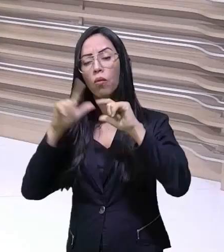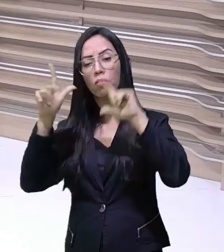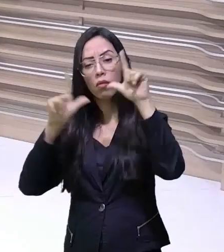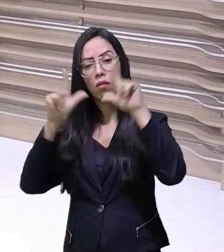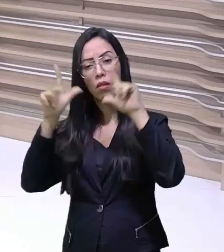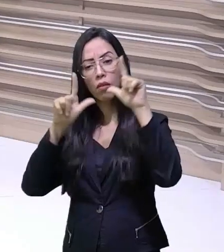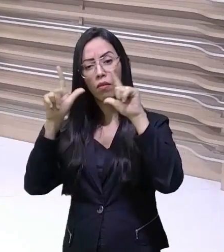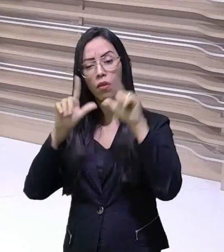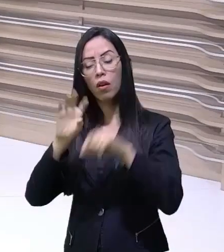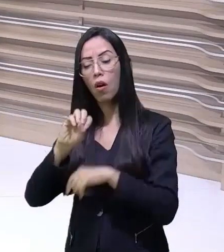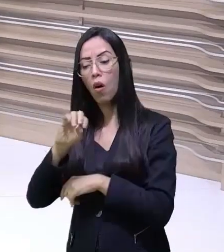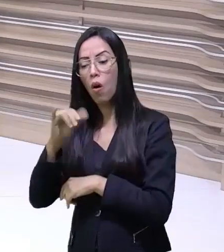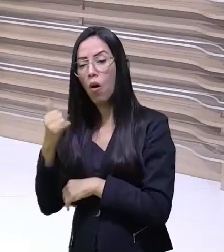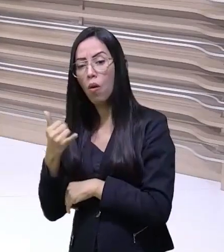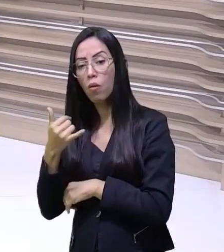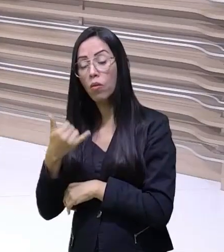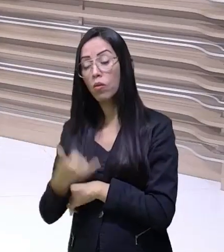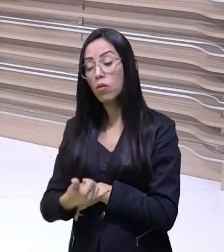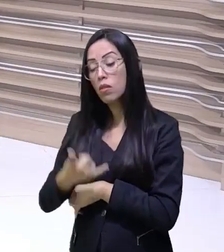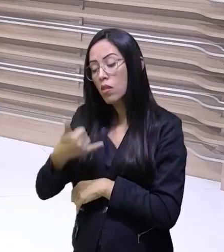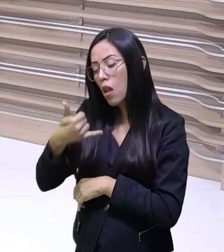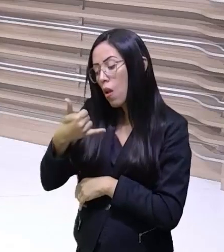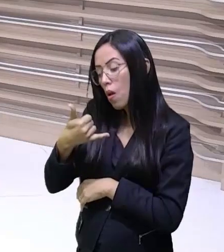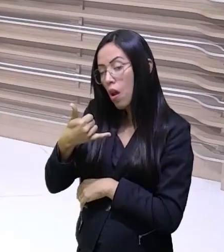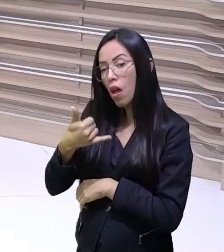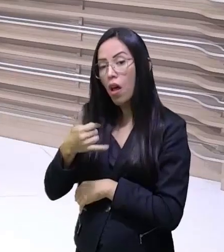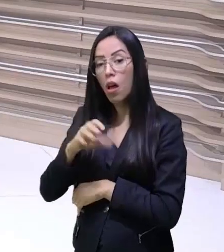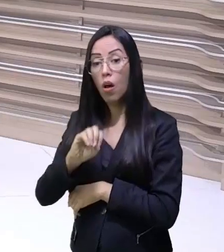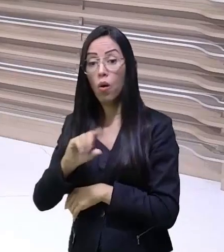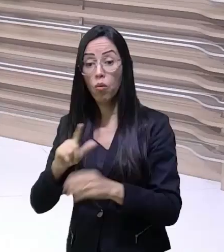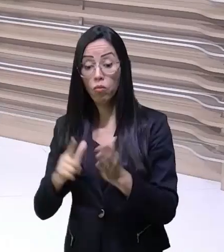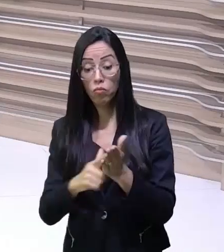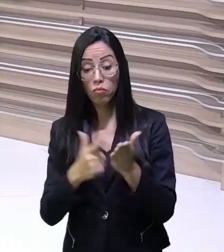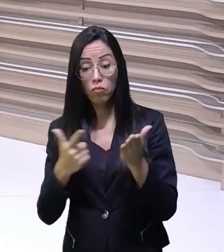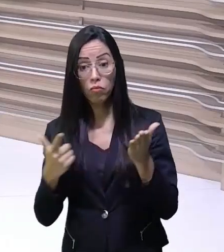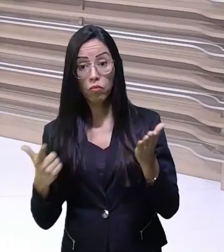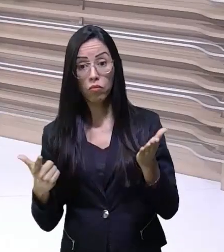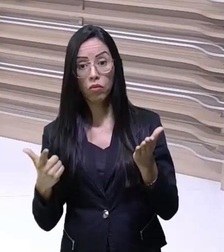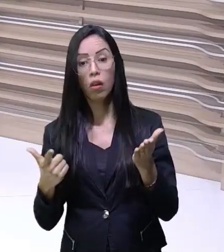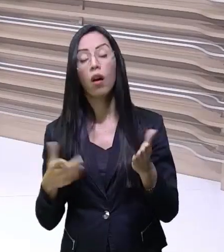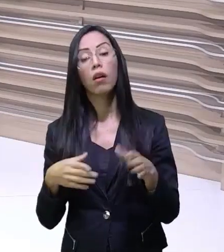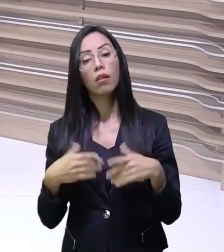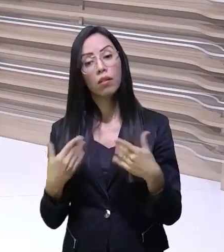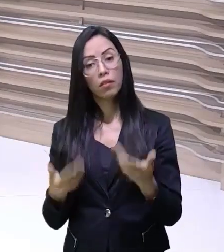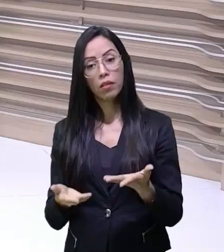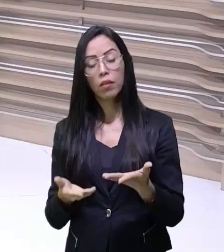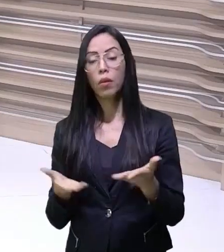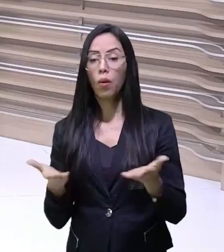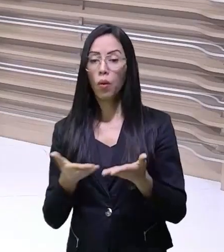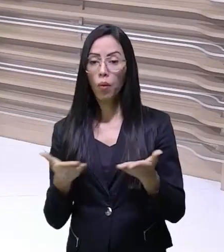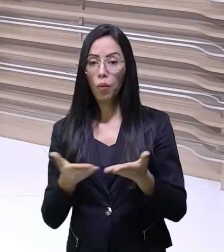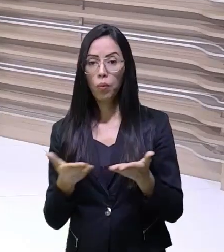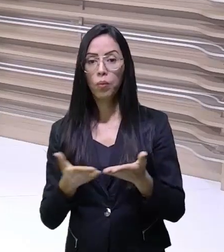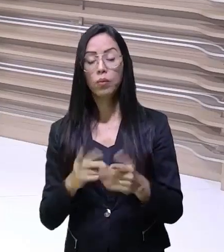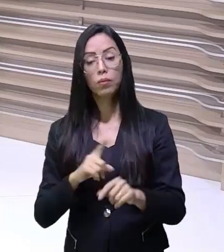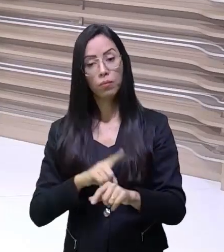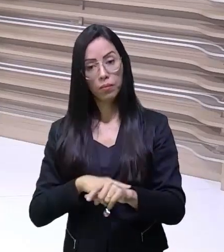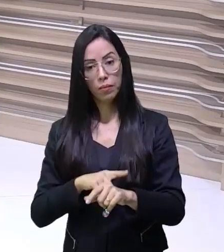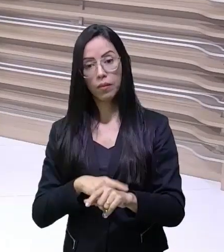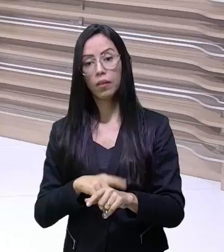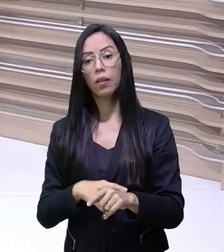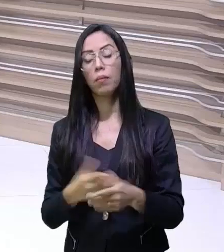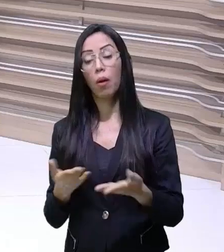seu celular, ou até no jornal escrito, não é verdade? Hoje, então, né, nesse momento que nós estamos vivendo, tem